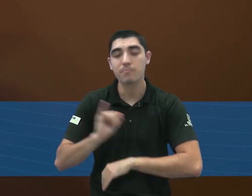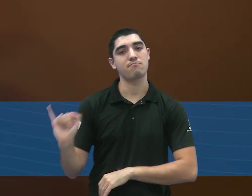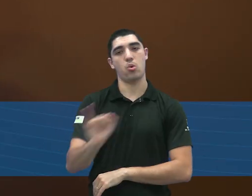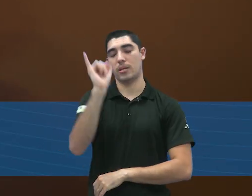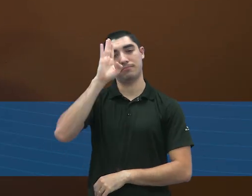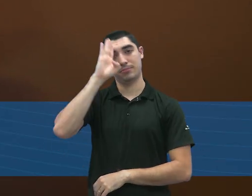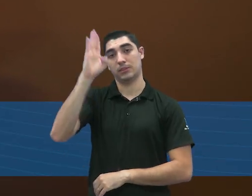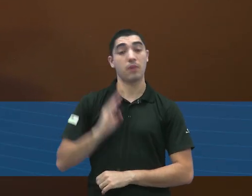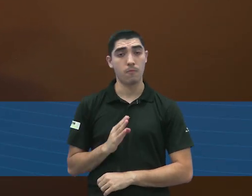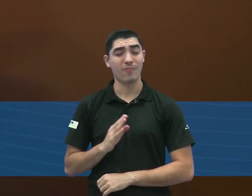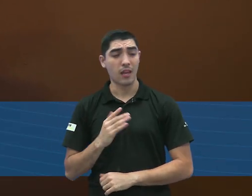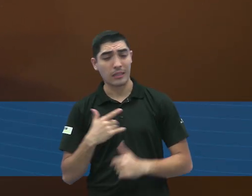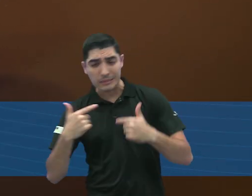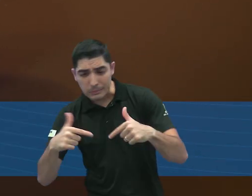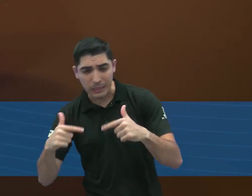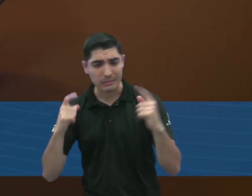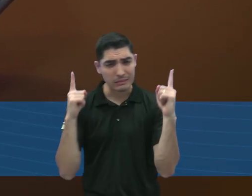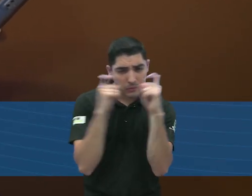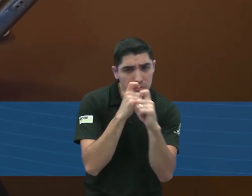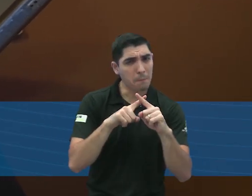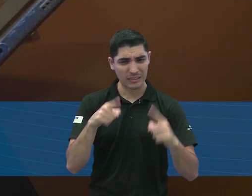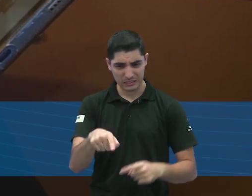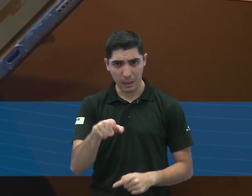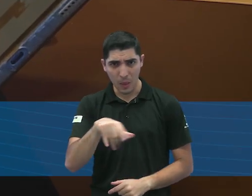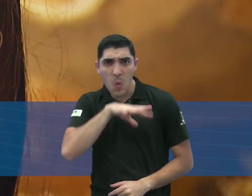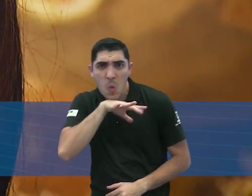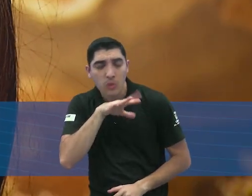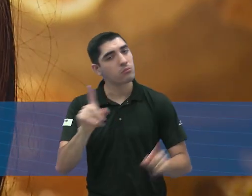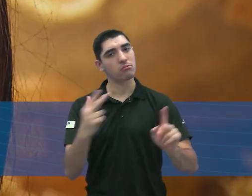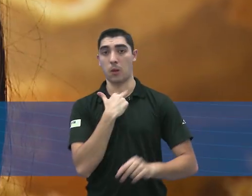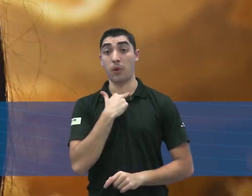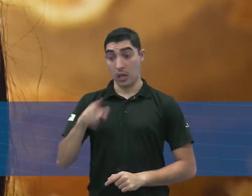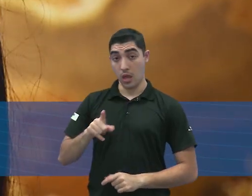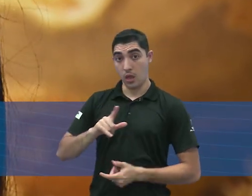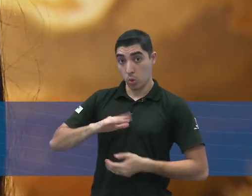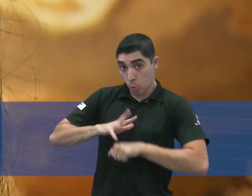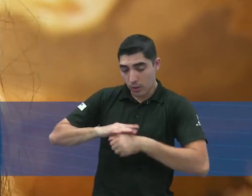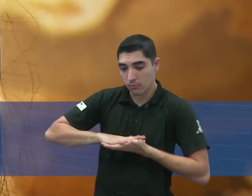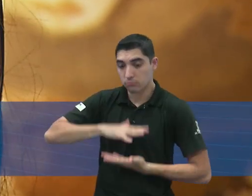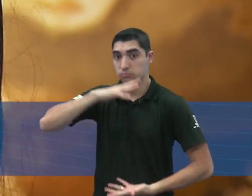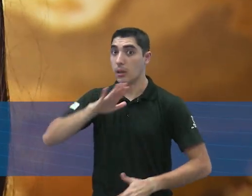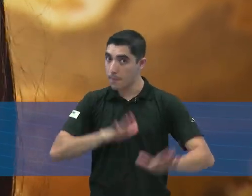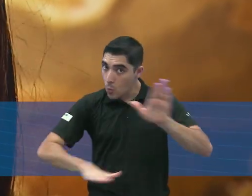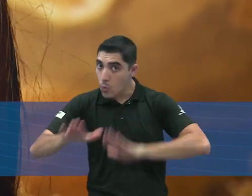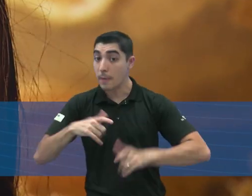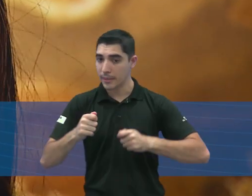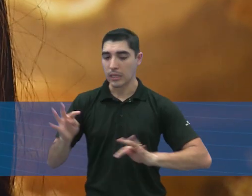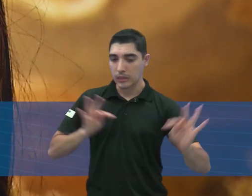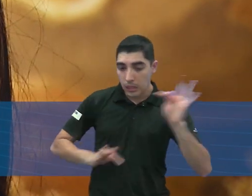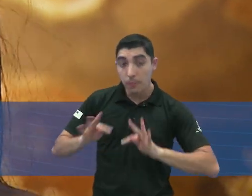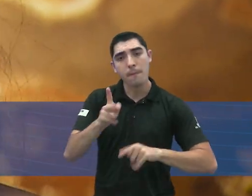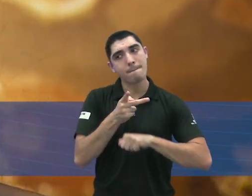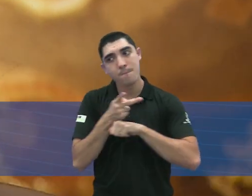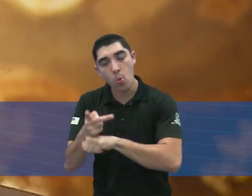trabalho, embora tenha dificuldades, não pode ser um vilão. O burnout é perigoso e precisa ser tratado.